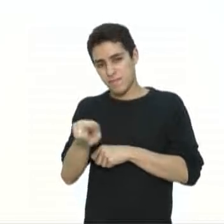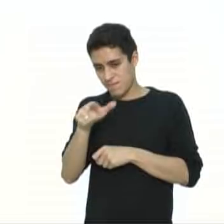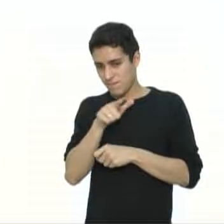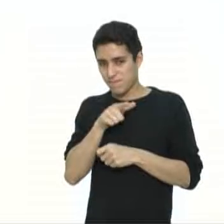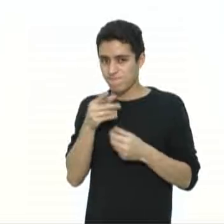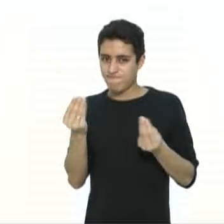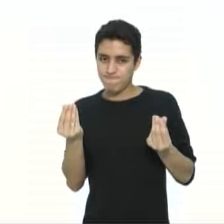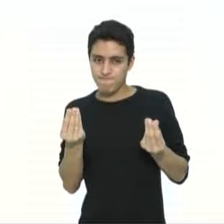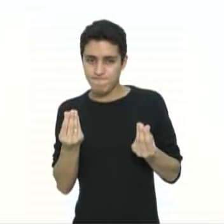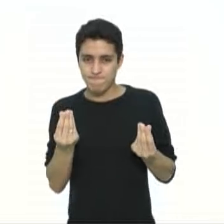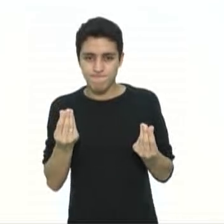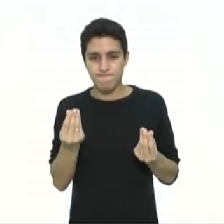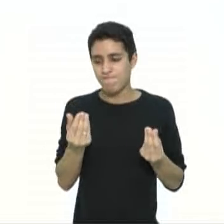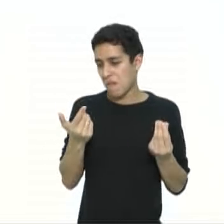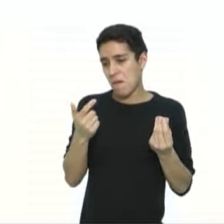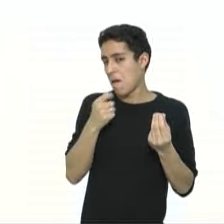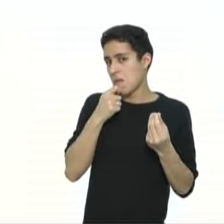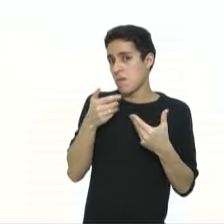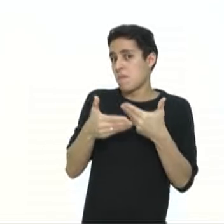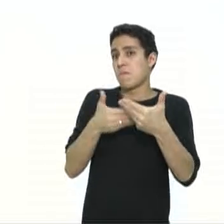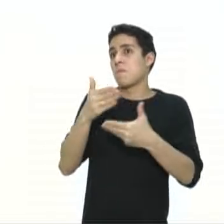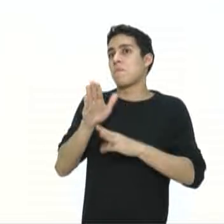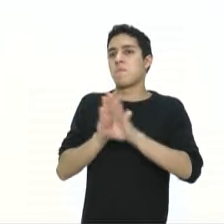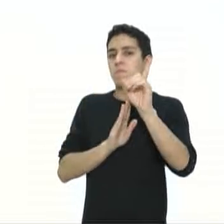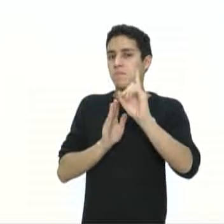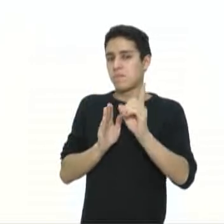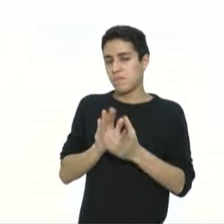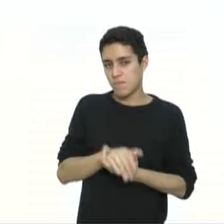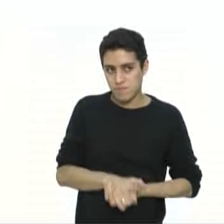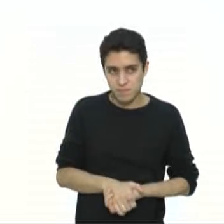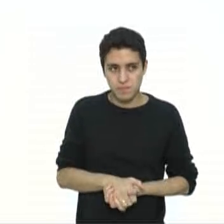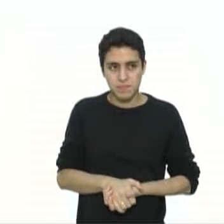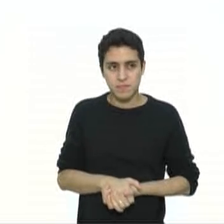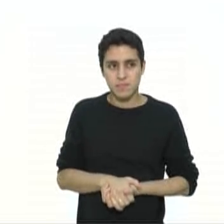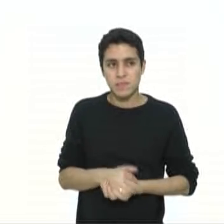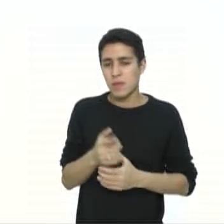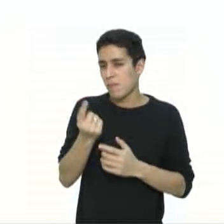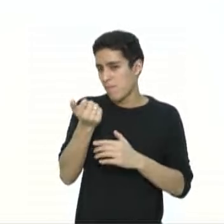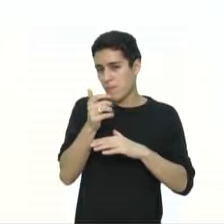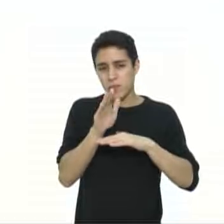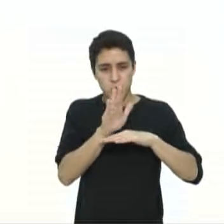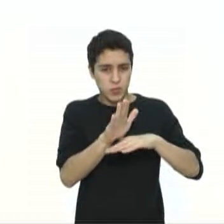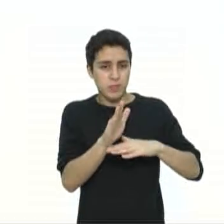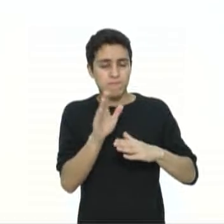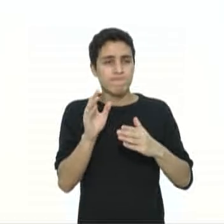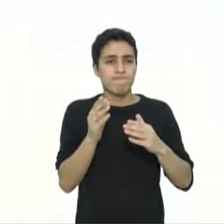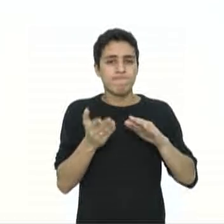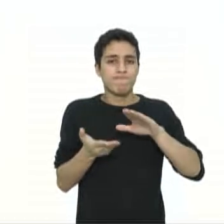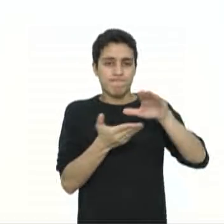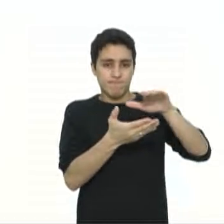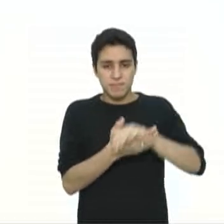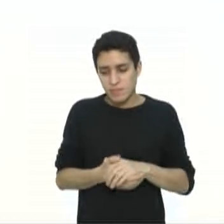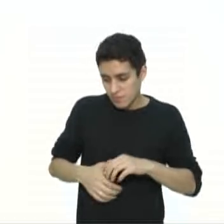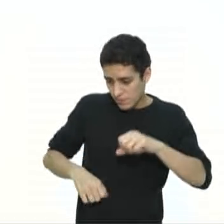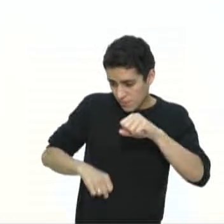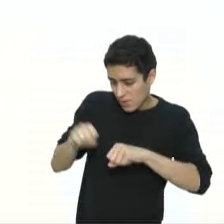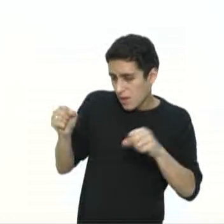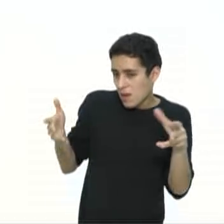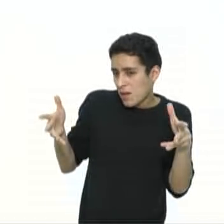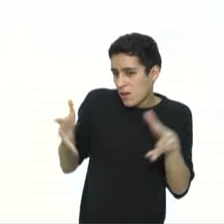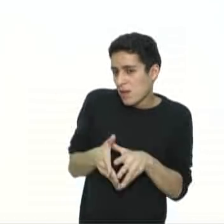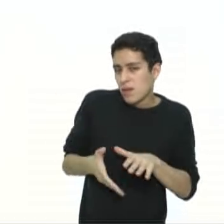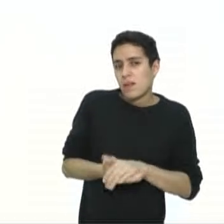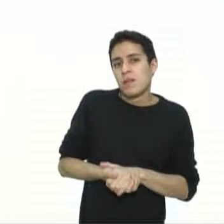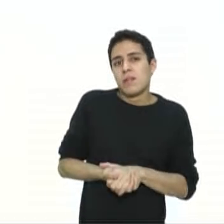tão de destaque, 90% só do PIB, né, e contribui pouco para as exportações. Indústrias de pequena